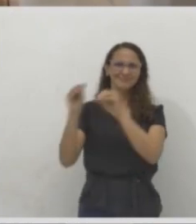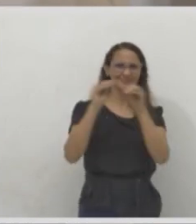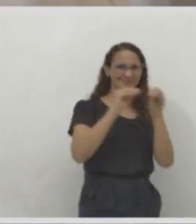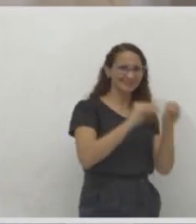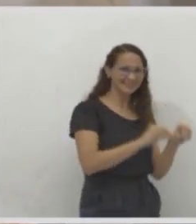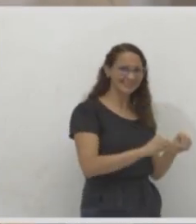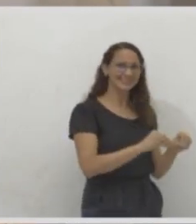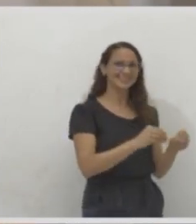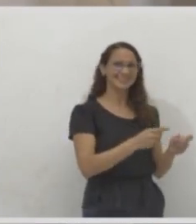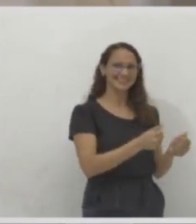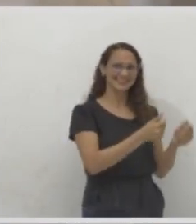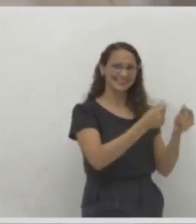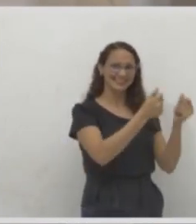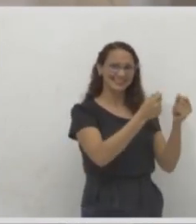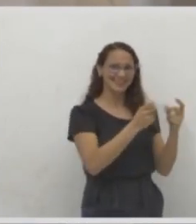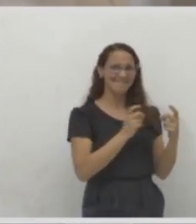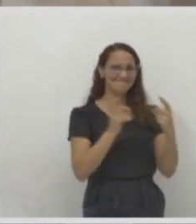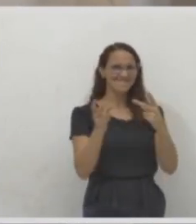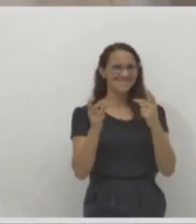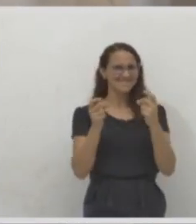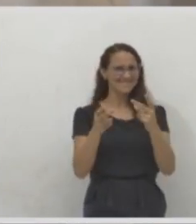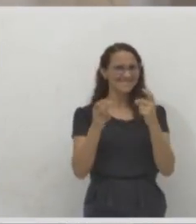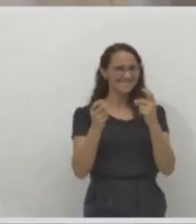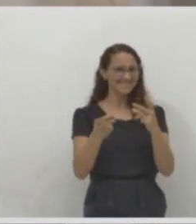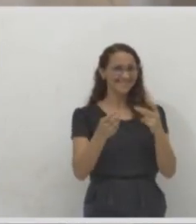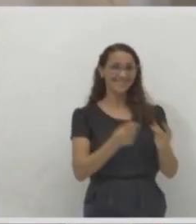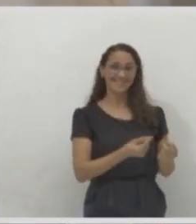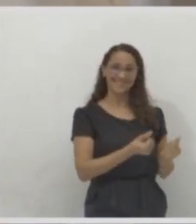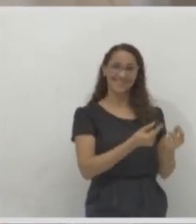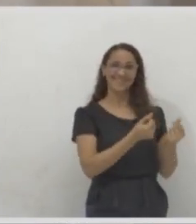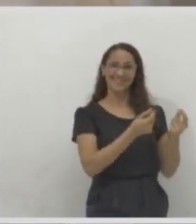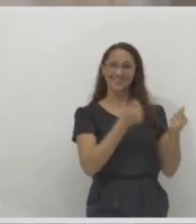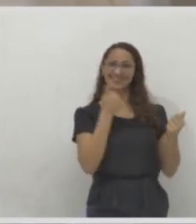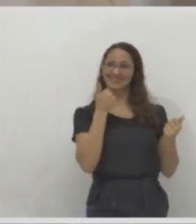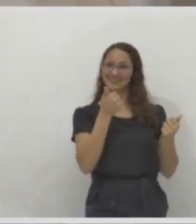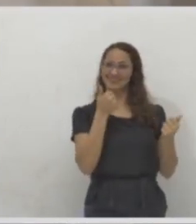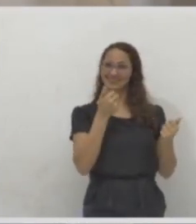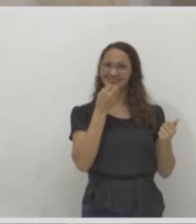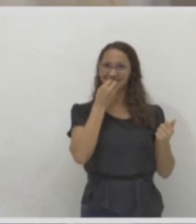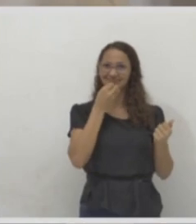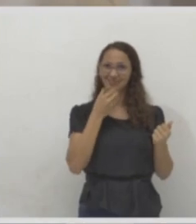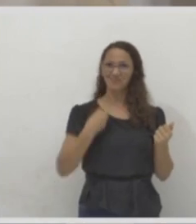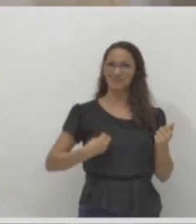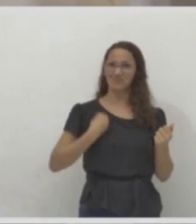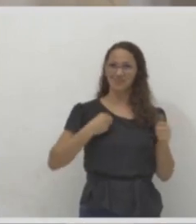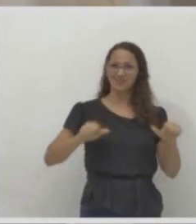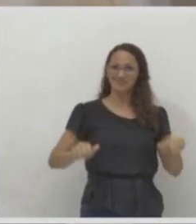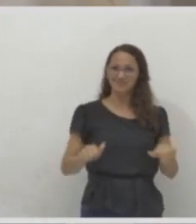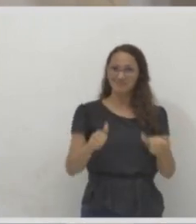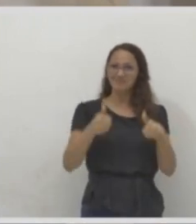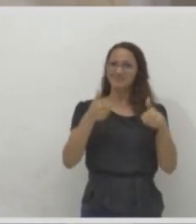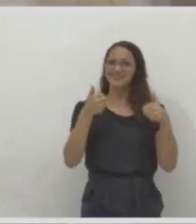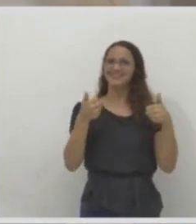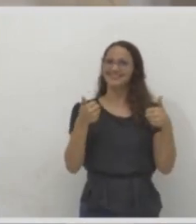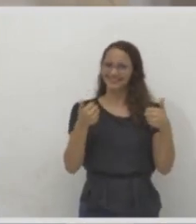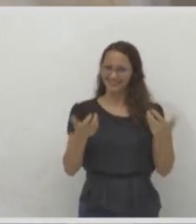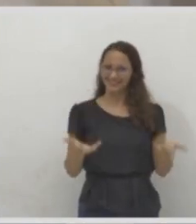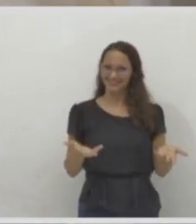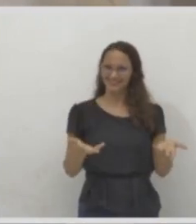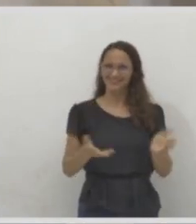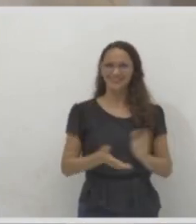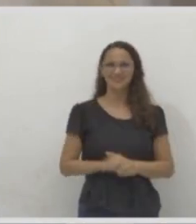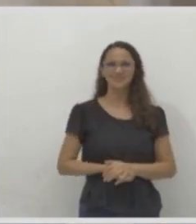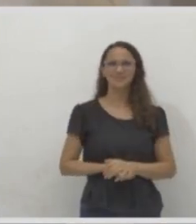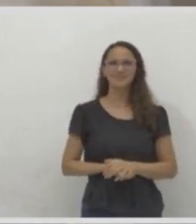conseguir vender o látex, iam conseguir gerar uma renda, iam conseguir melhorar de vida. Tá? Normalmente